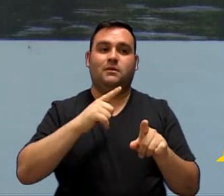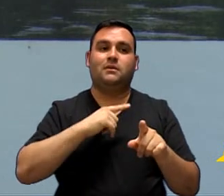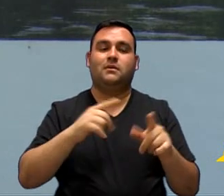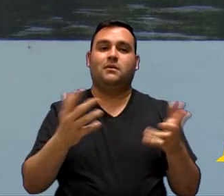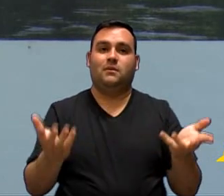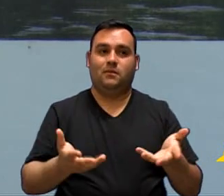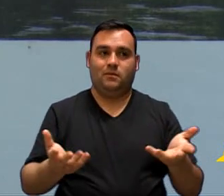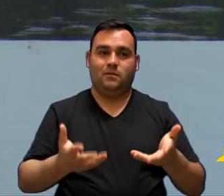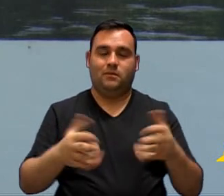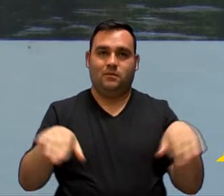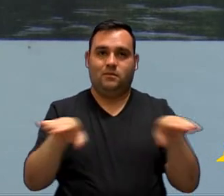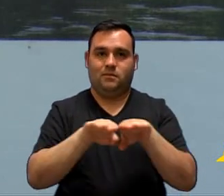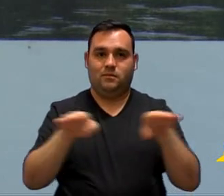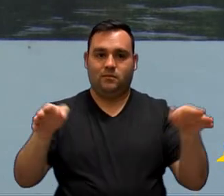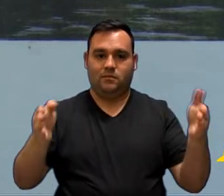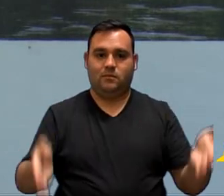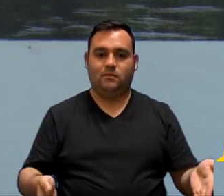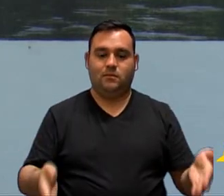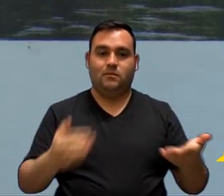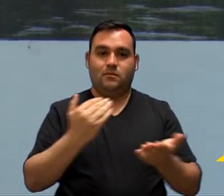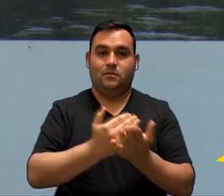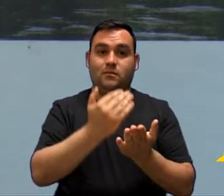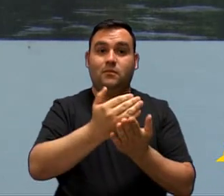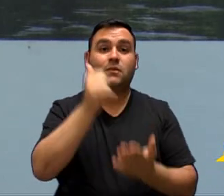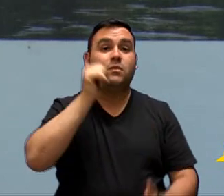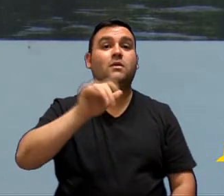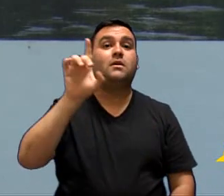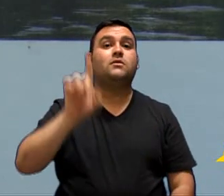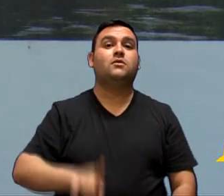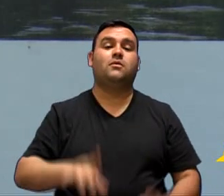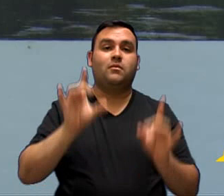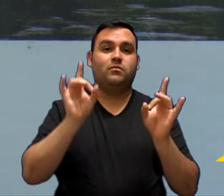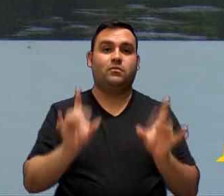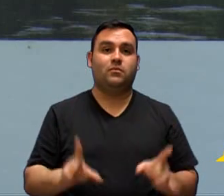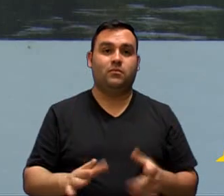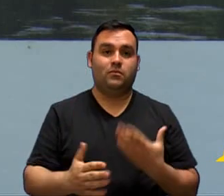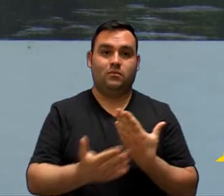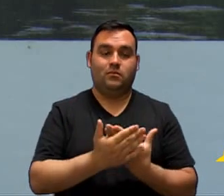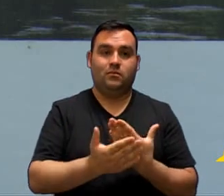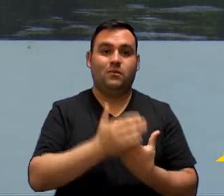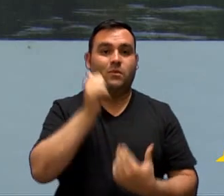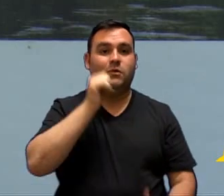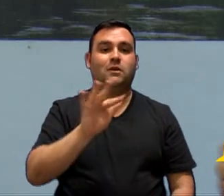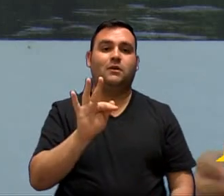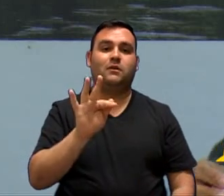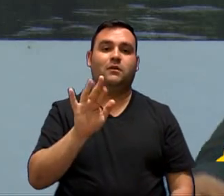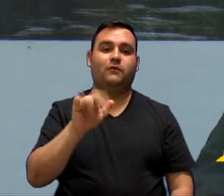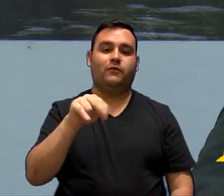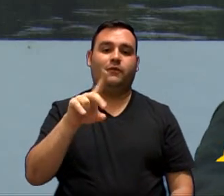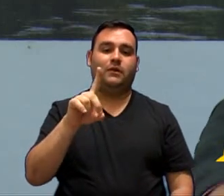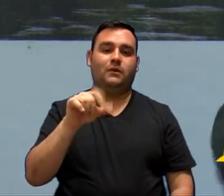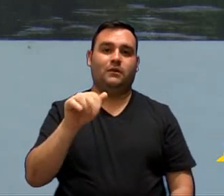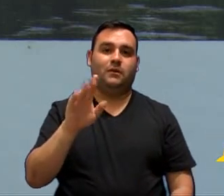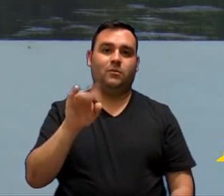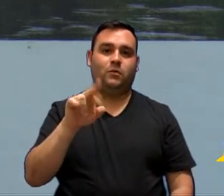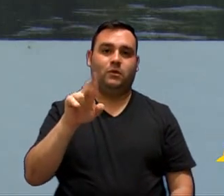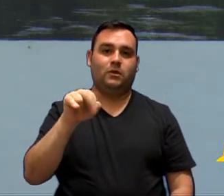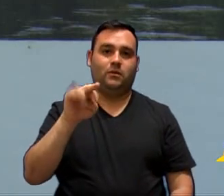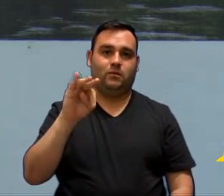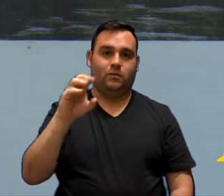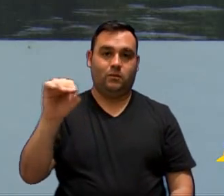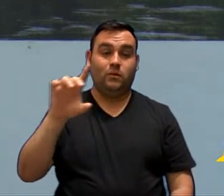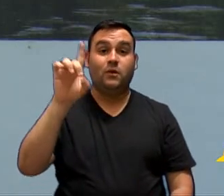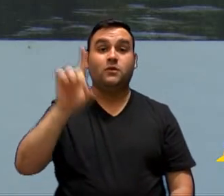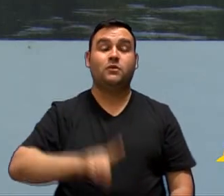ocupando também lugar na mesa estendida, a diretora executiva da Escola do Legislativo, senhora Fernanda Brunheroto, a